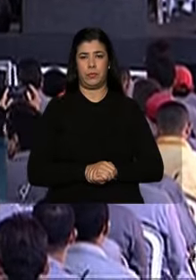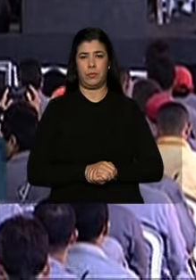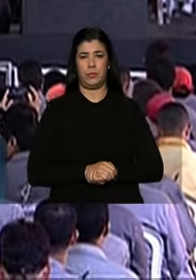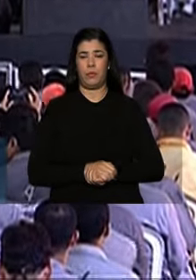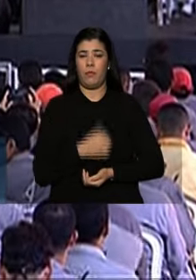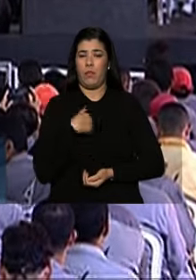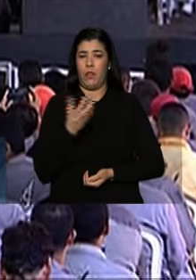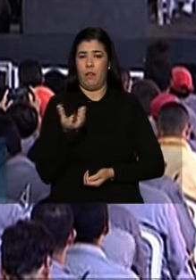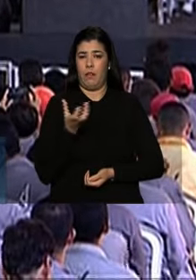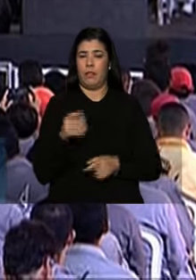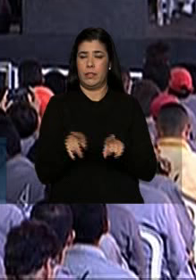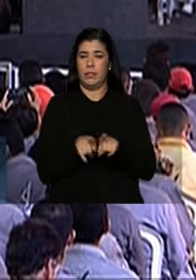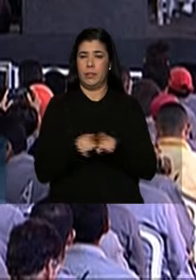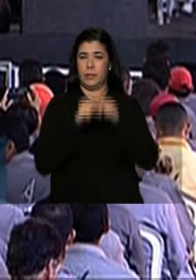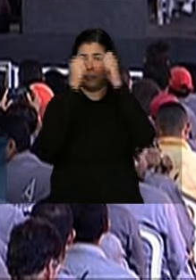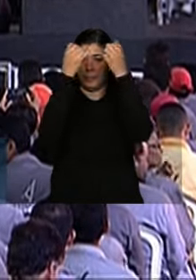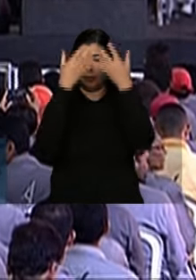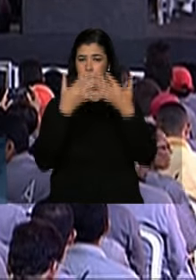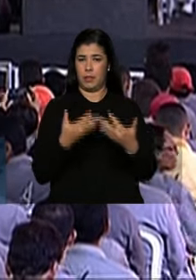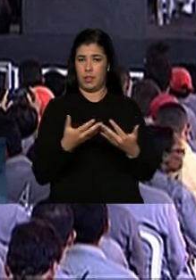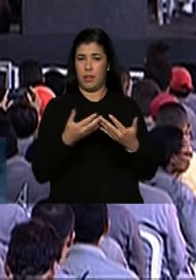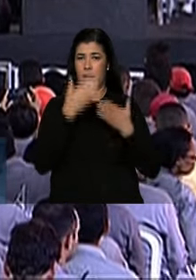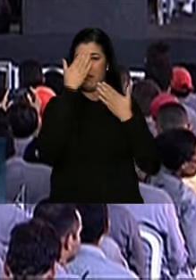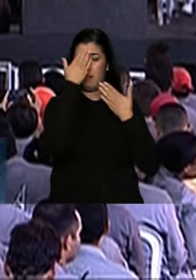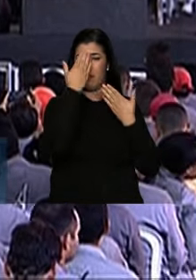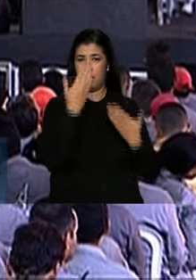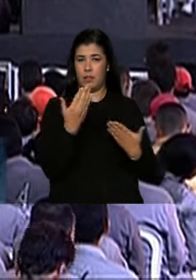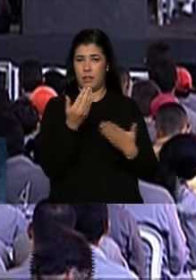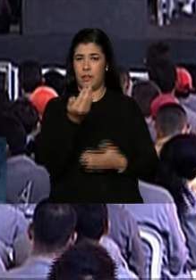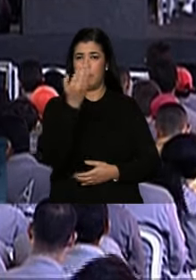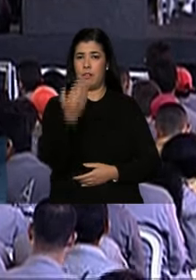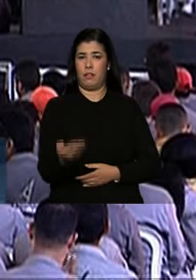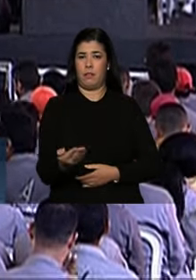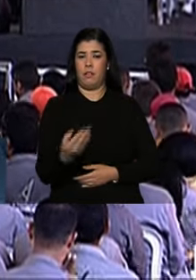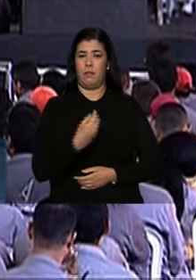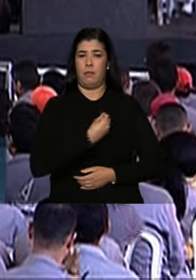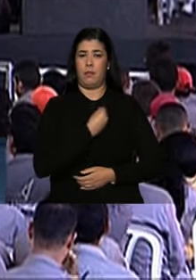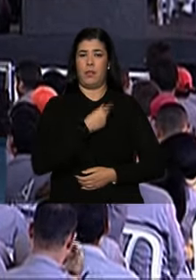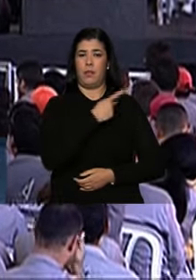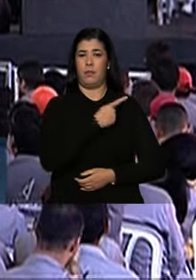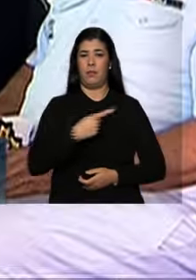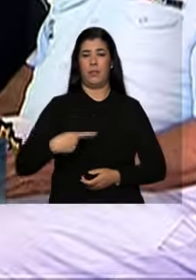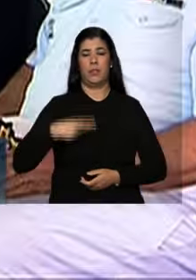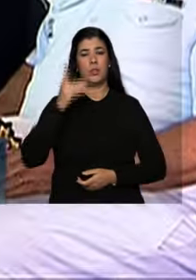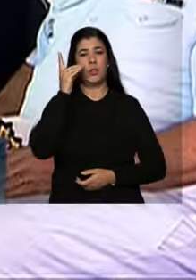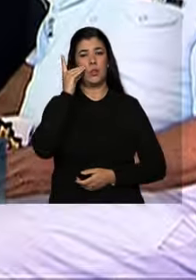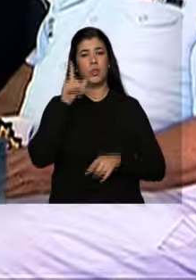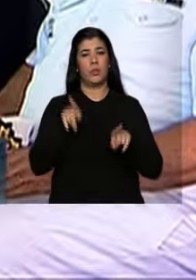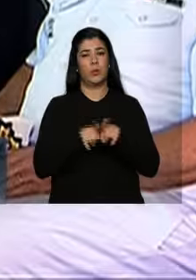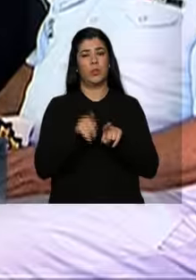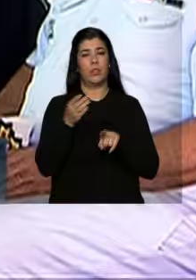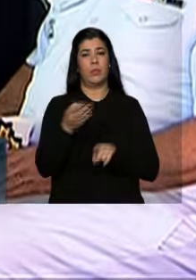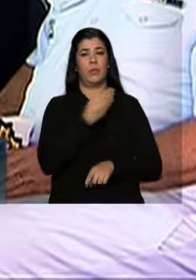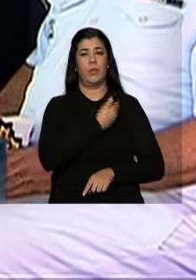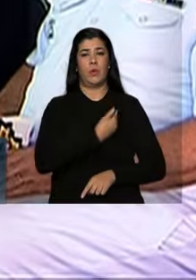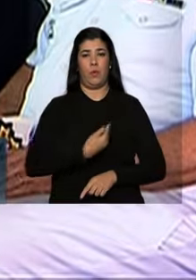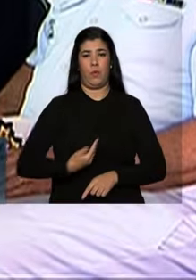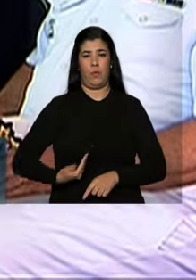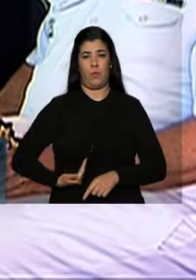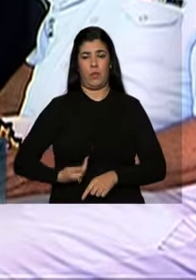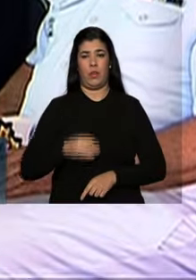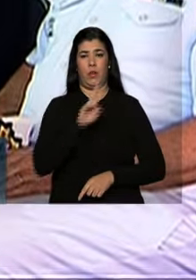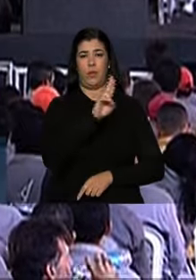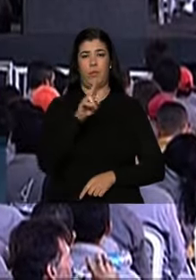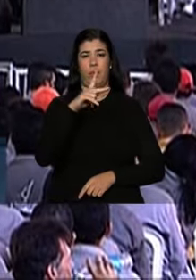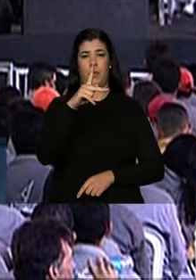Eu gostaria de, além de agradecer a presidenta Dilma Rousseff e o governador Paulo Câmara, eu